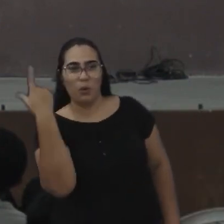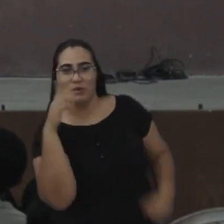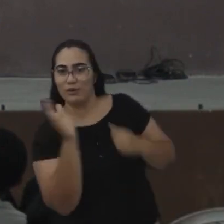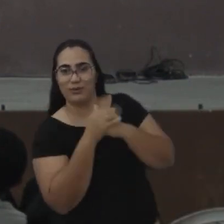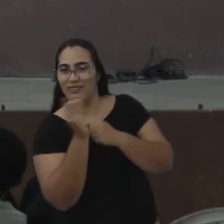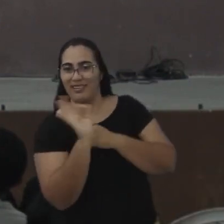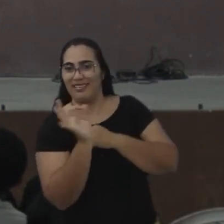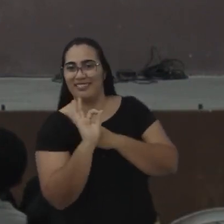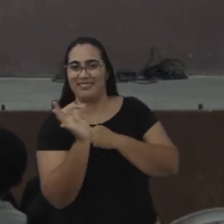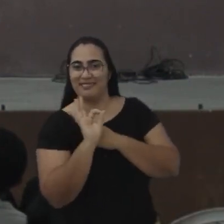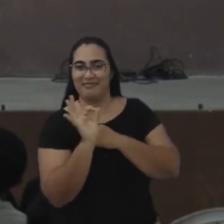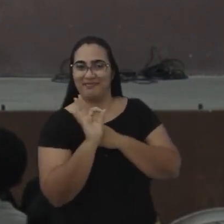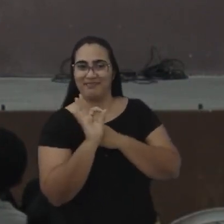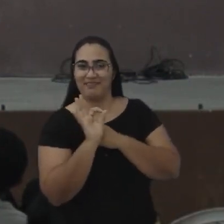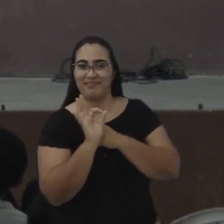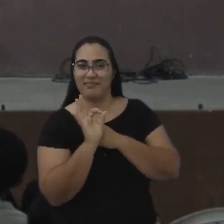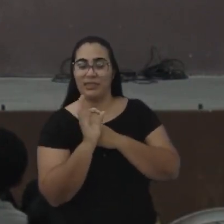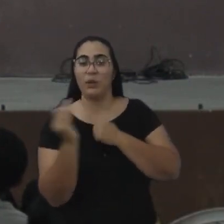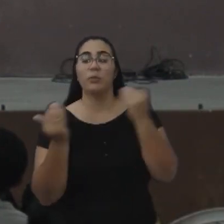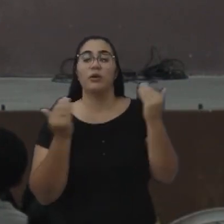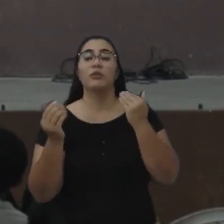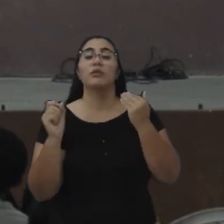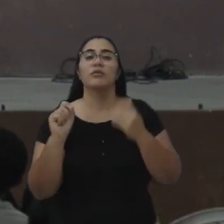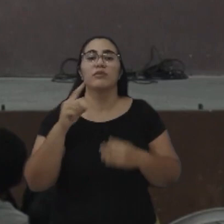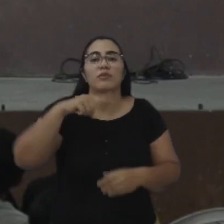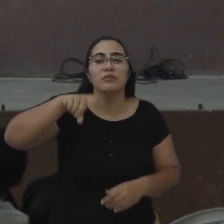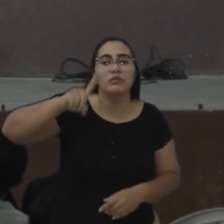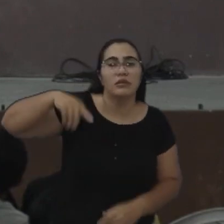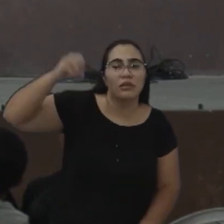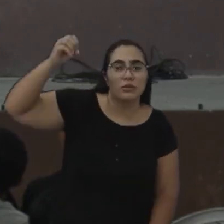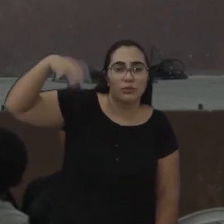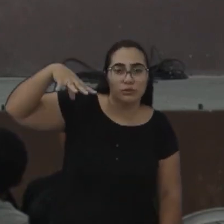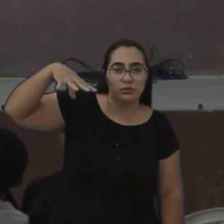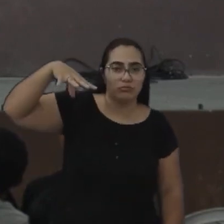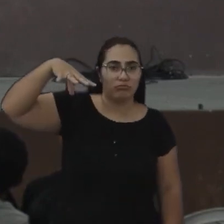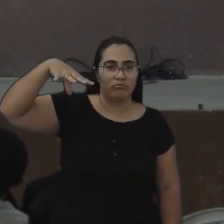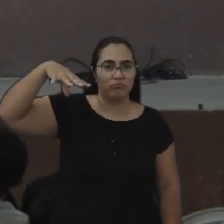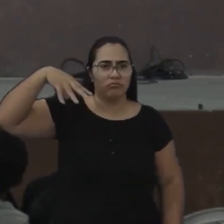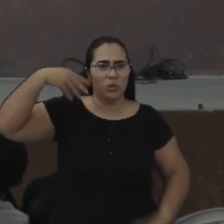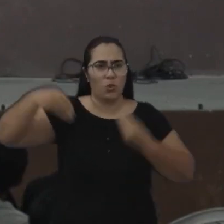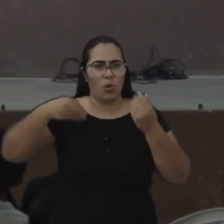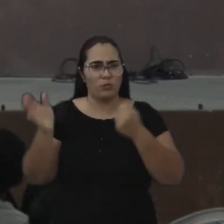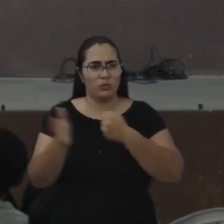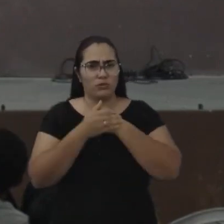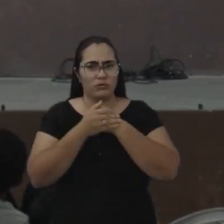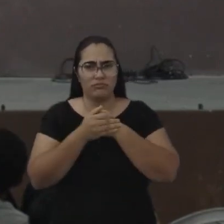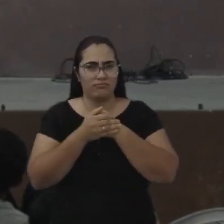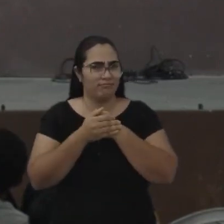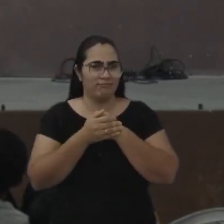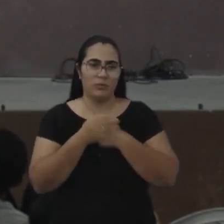esconder. Então ele está dizendo, vocês são luz. Não tem como esconder luz.